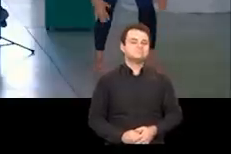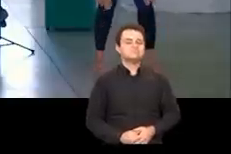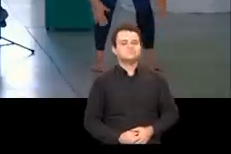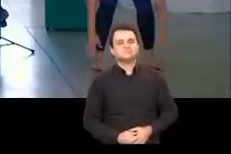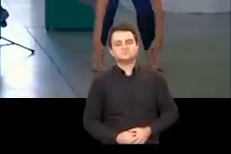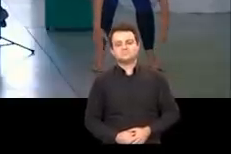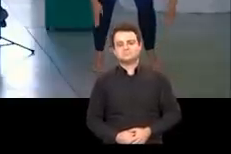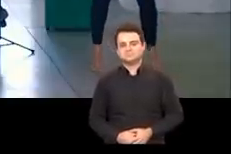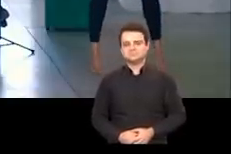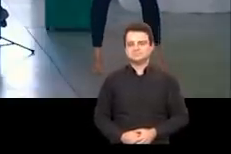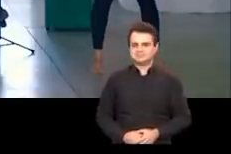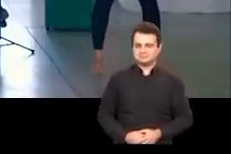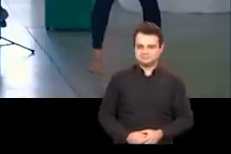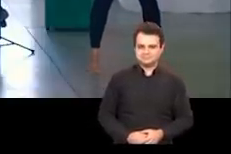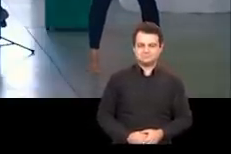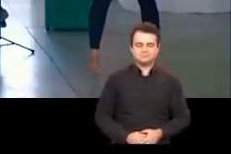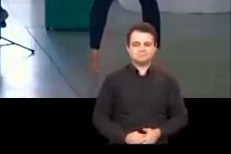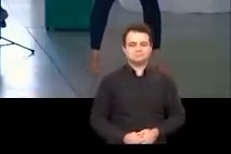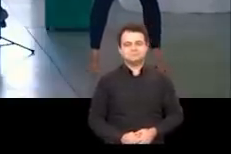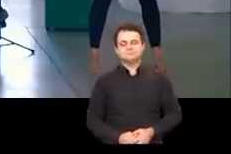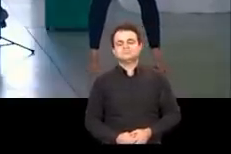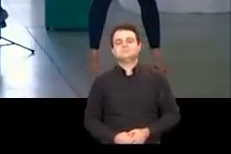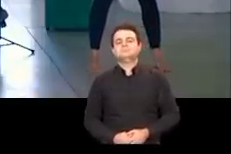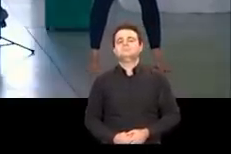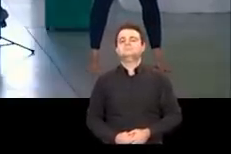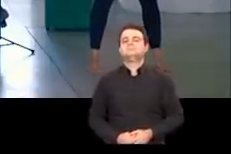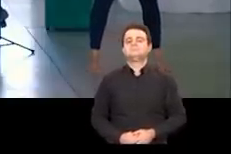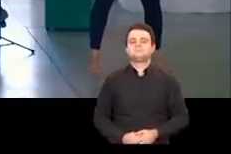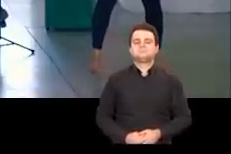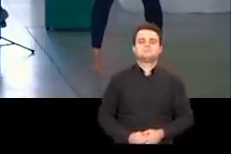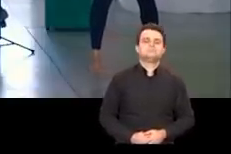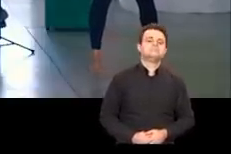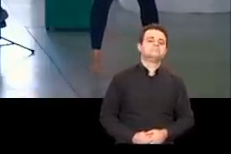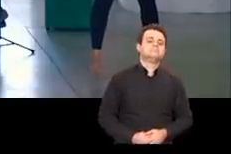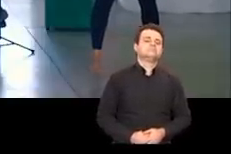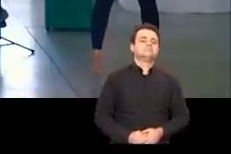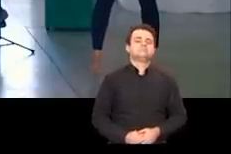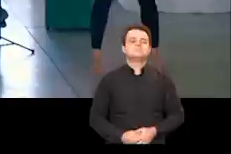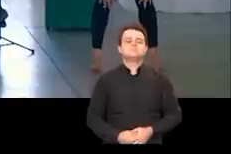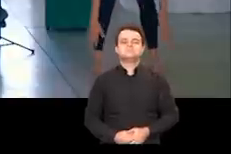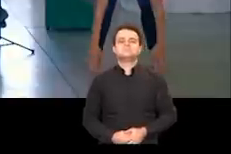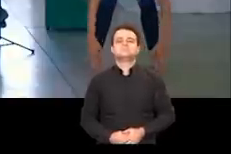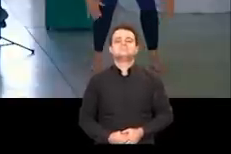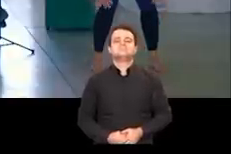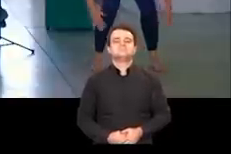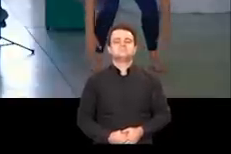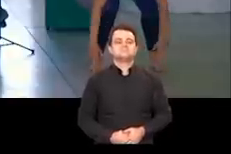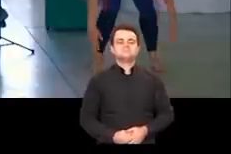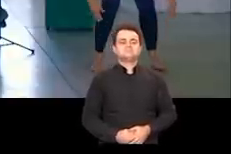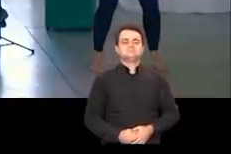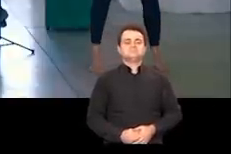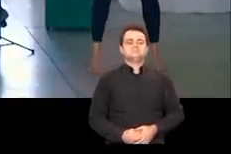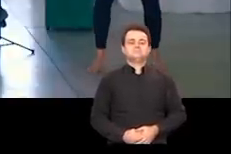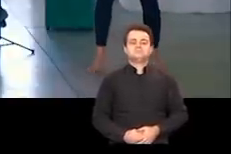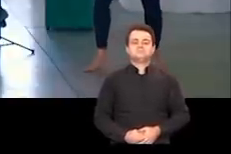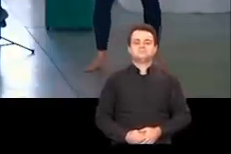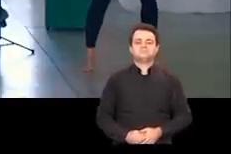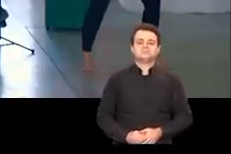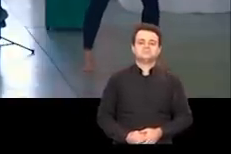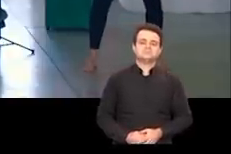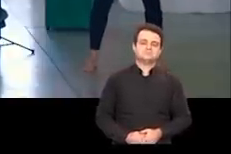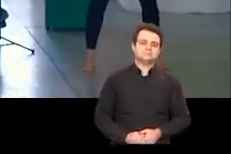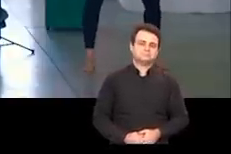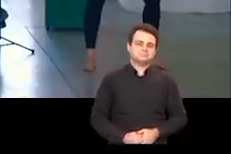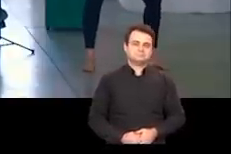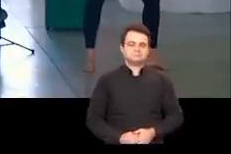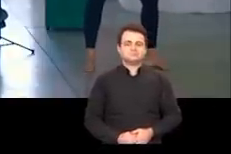e pé, joelho e pé. Olhos, orelhas, boca e nariz. Cabeça, ombro, joelho e pé, joelho e pé. Braço,